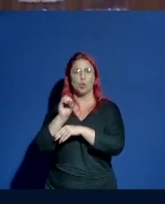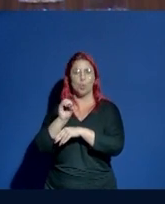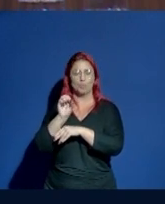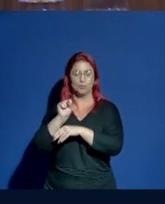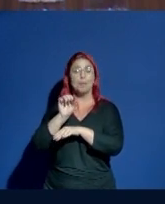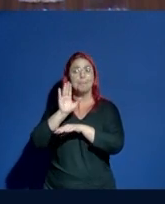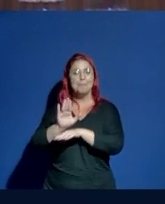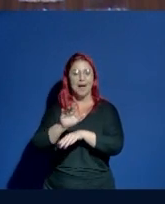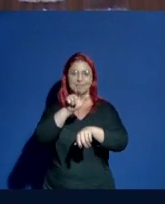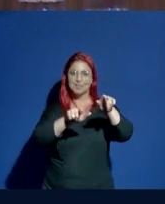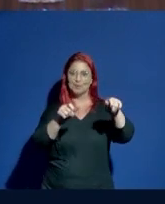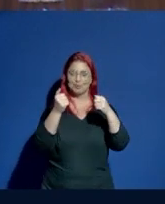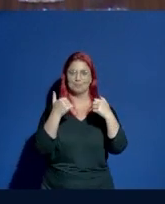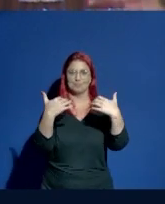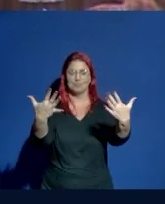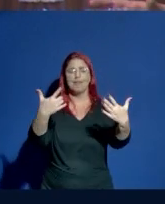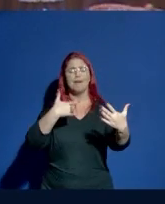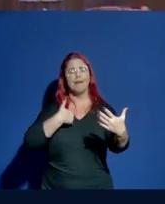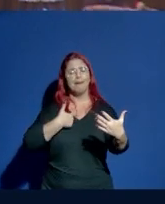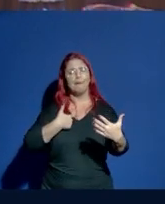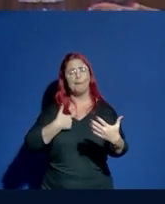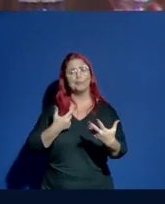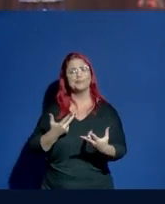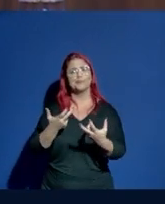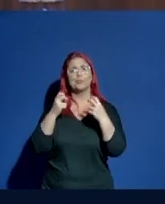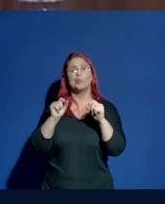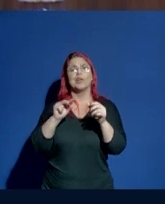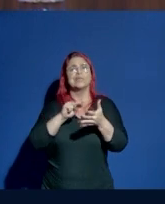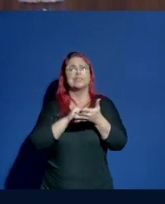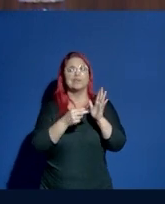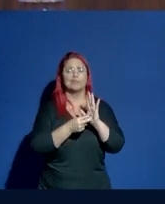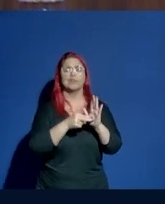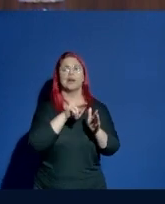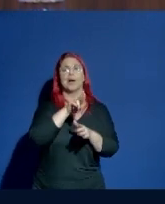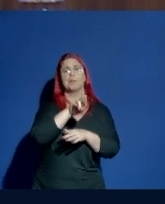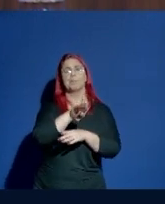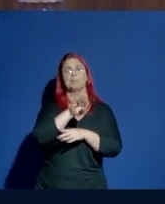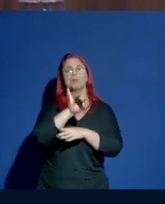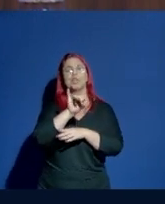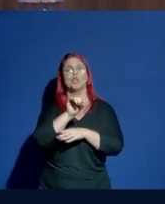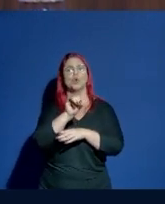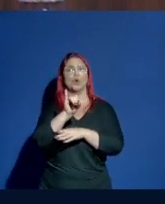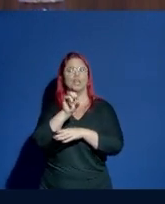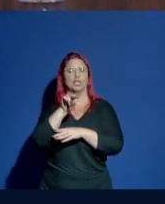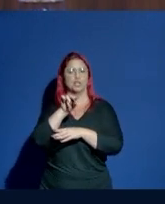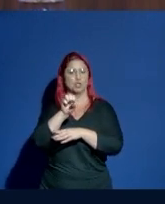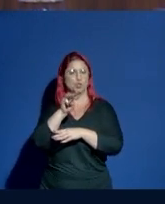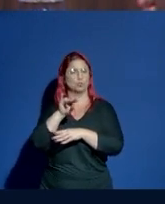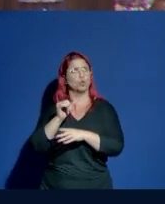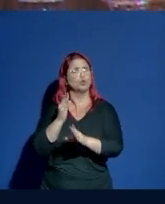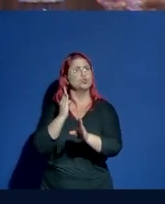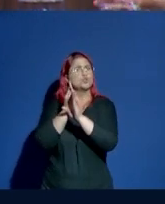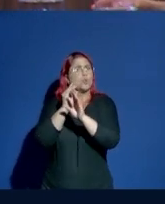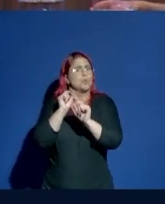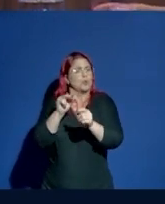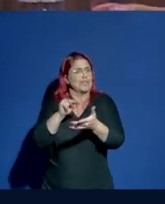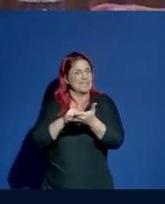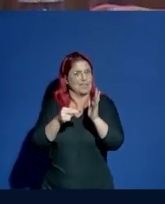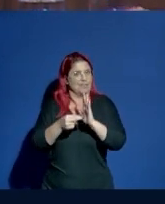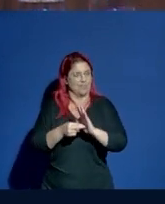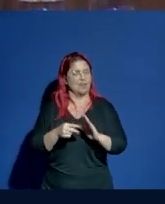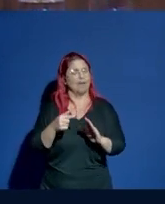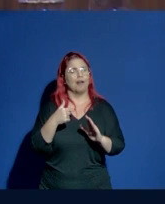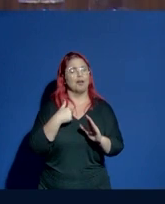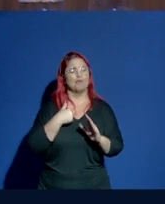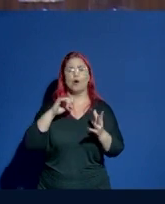que eu queria, quando eu descobri o que é os biológicos, os bioinsumos, eu fiquei fascinado, né? Vou traduzir